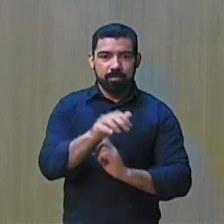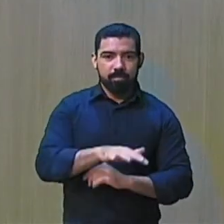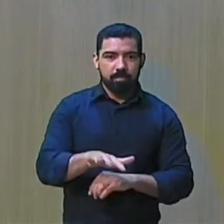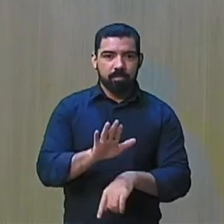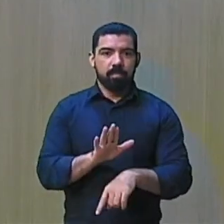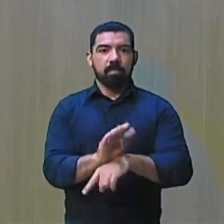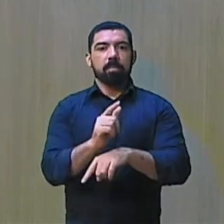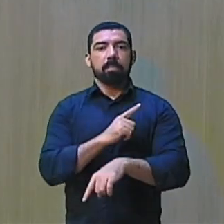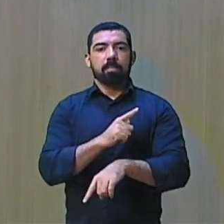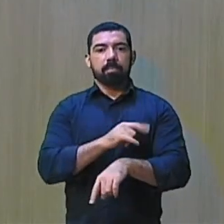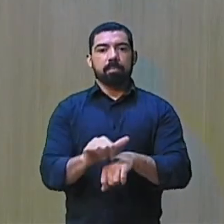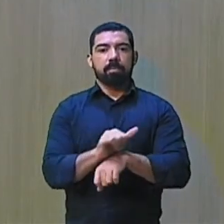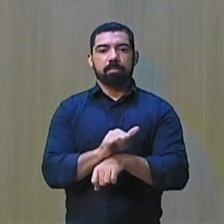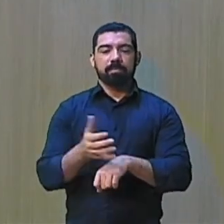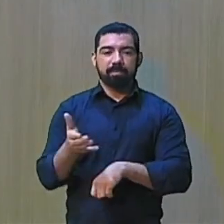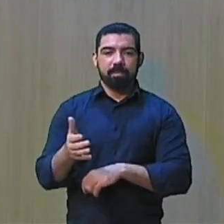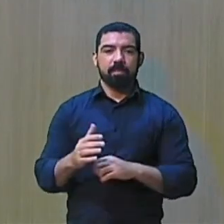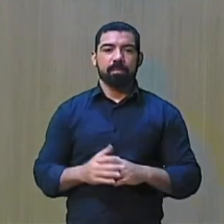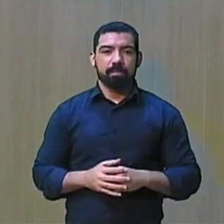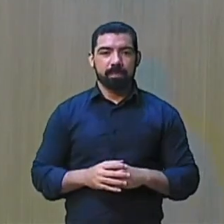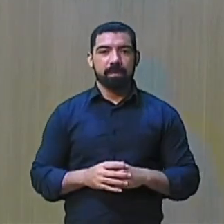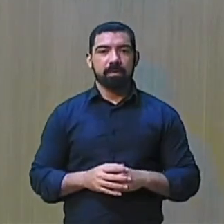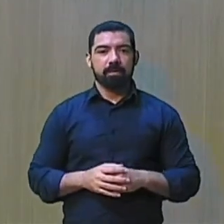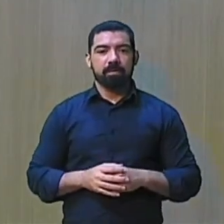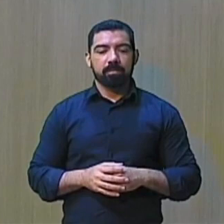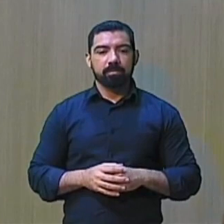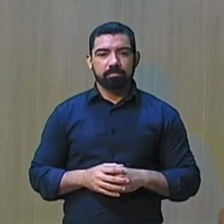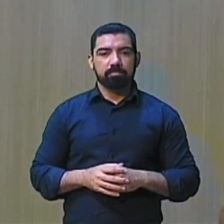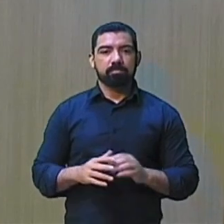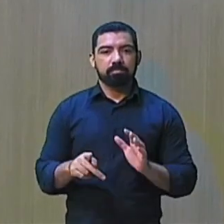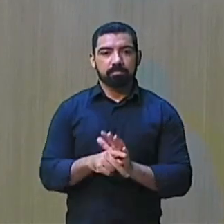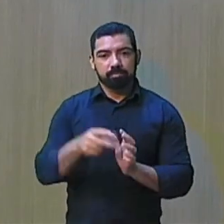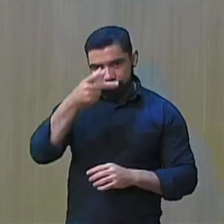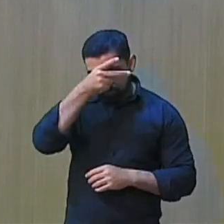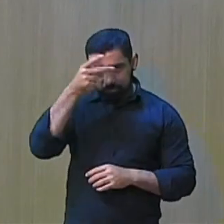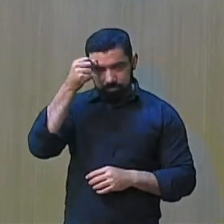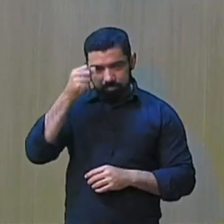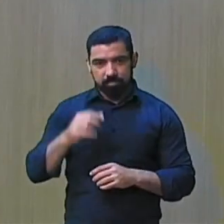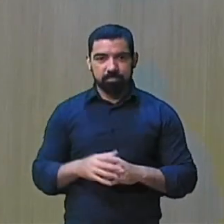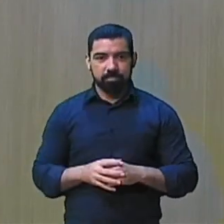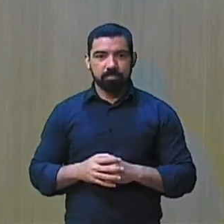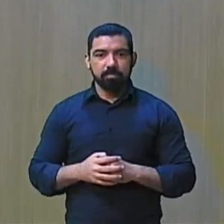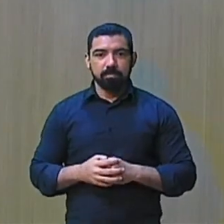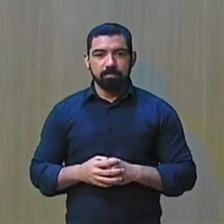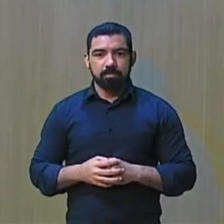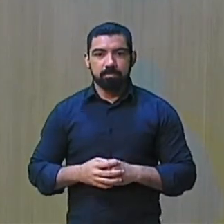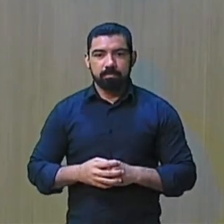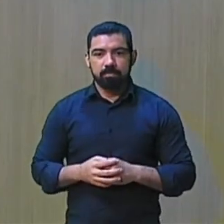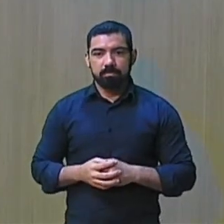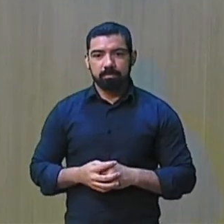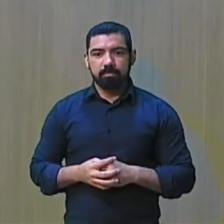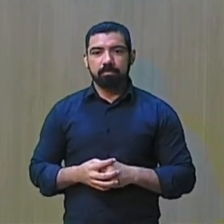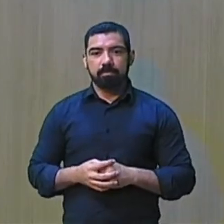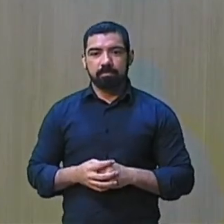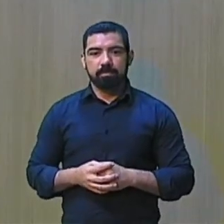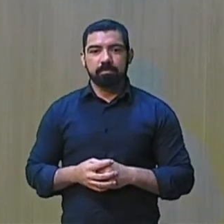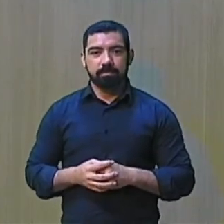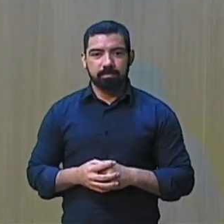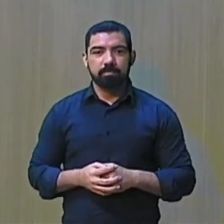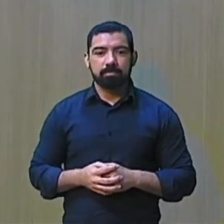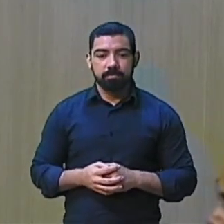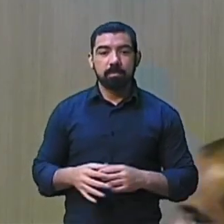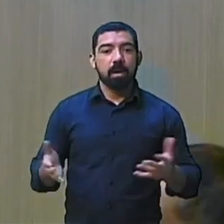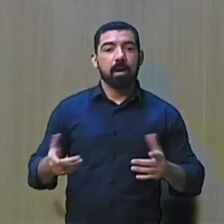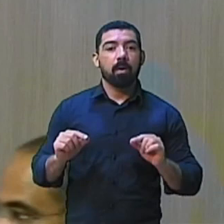dessa medida tomada pelo prefeito de Fortaleza me recordo aqui do